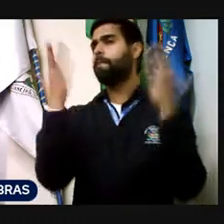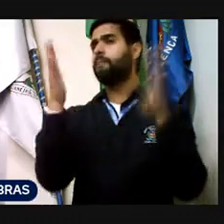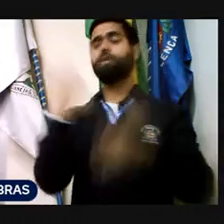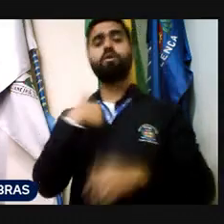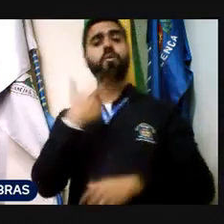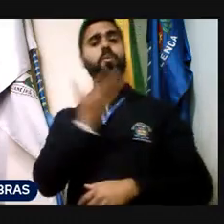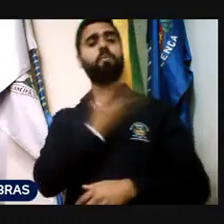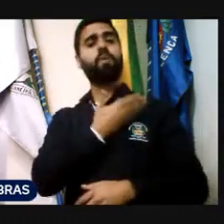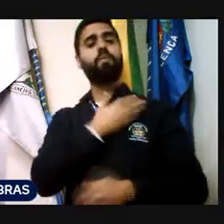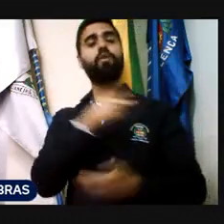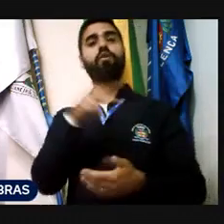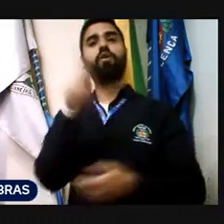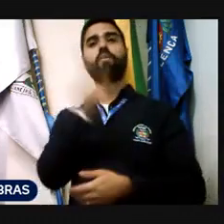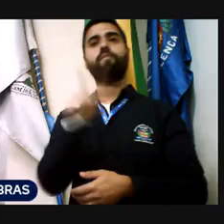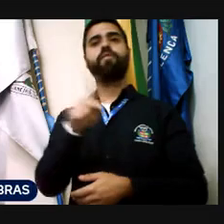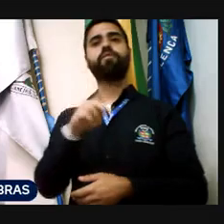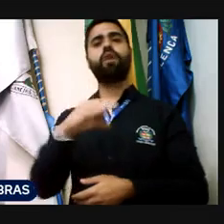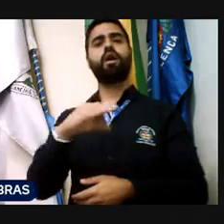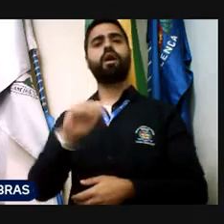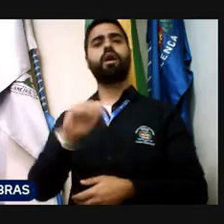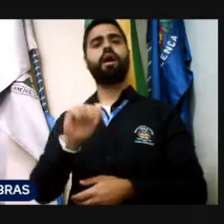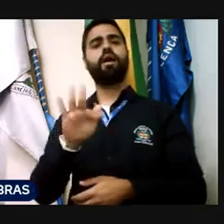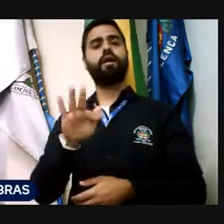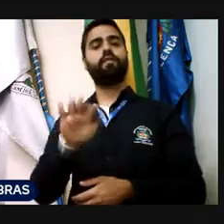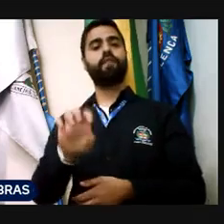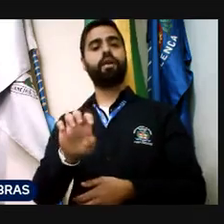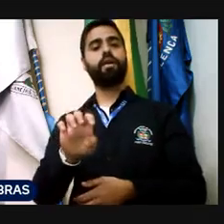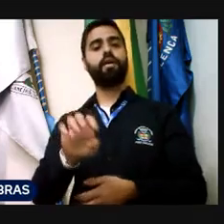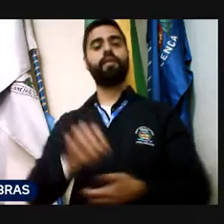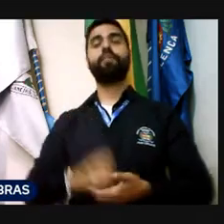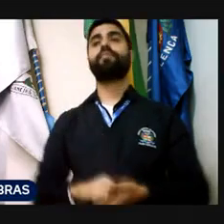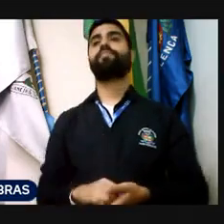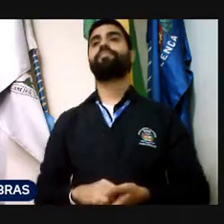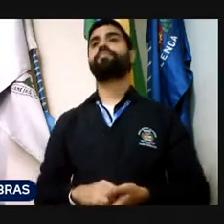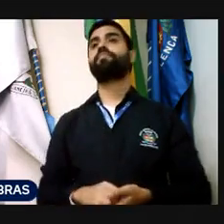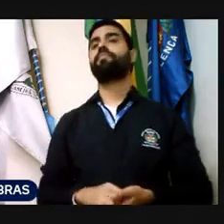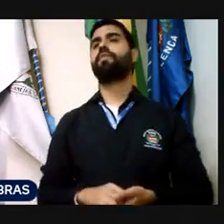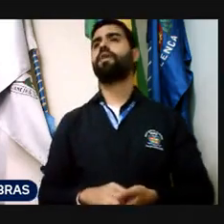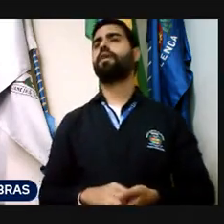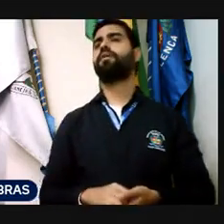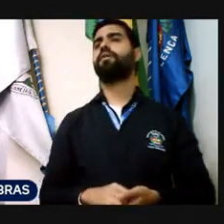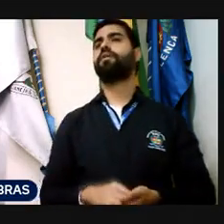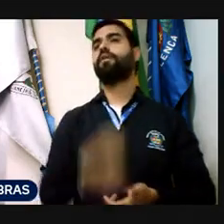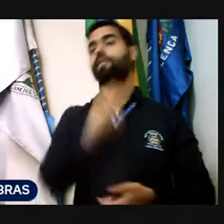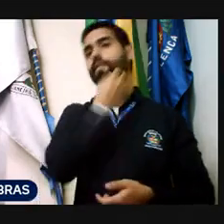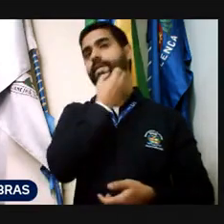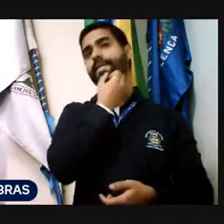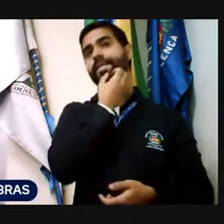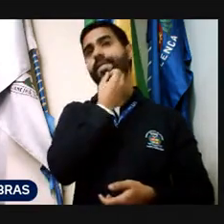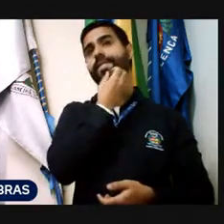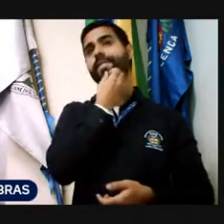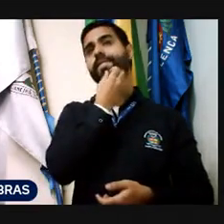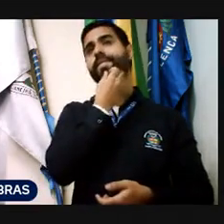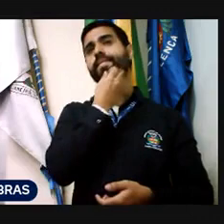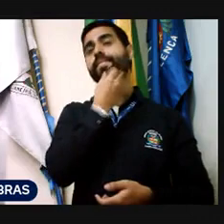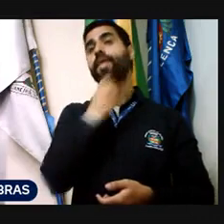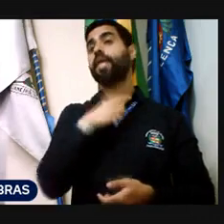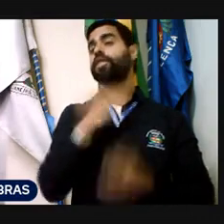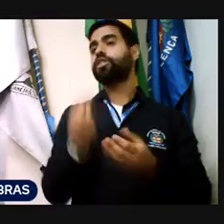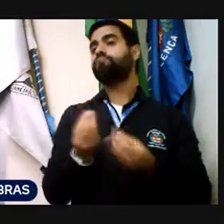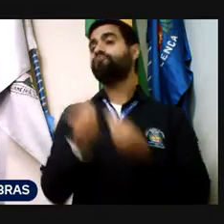o professor Luiz Fernando Café. Nesse final de semana, nós entregamos, né, a premiação lá no Golden